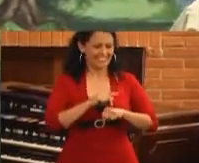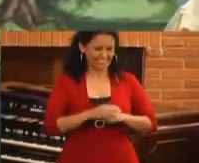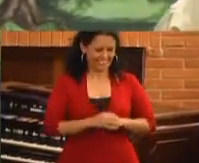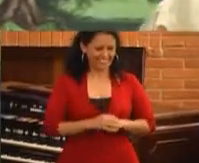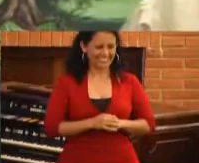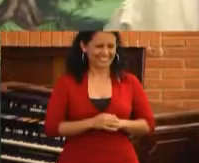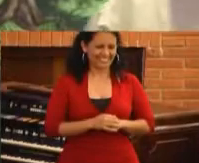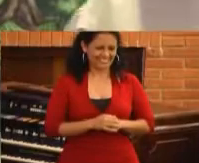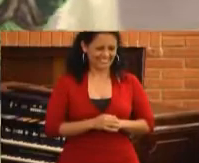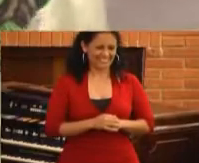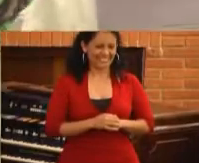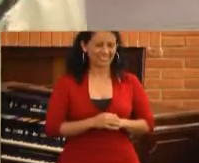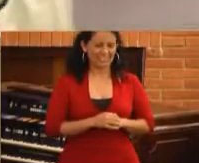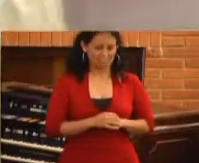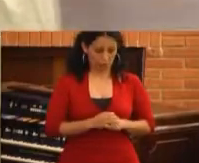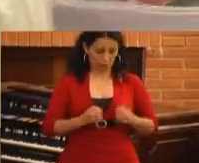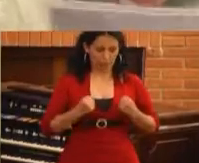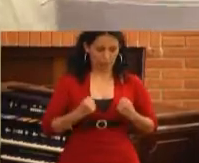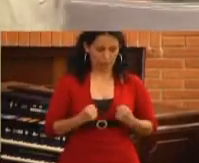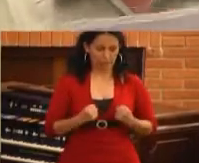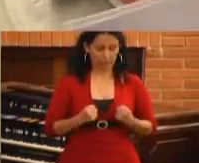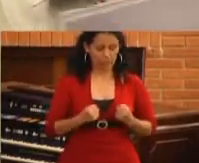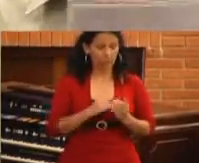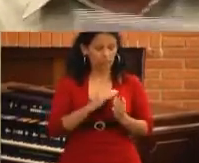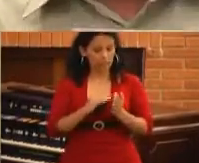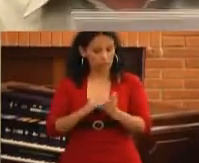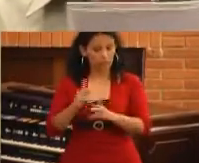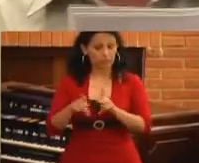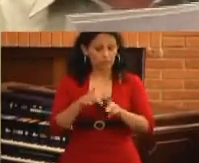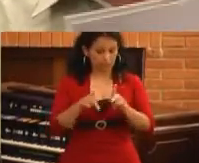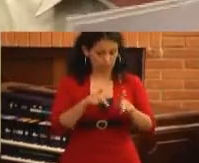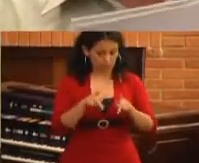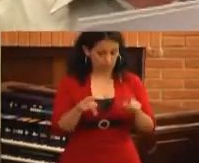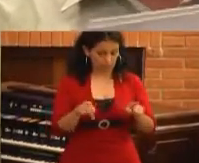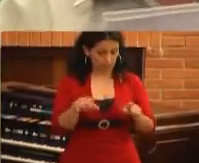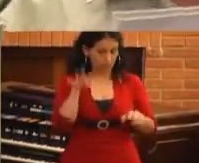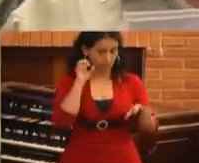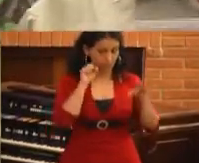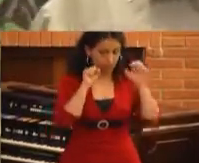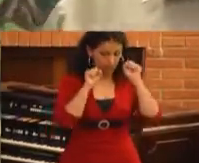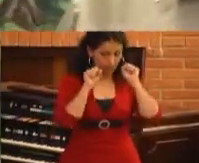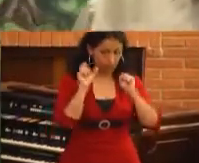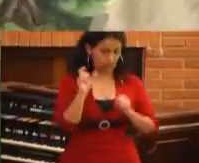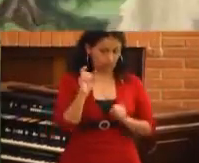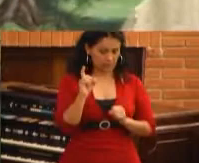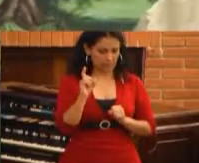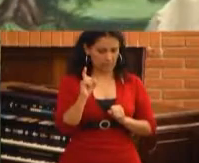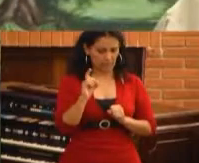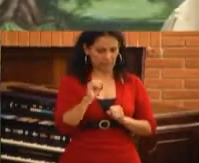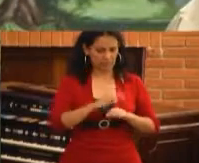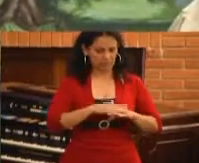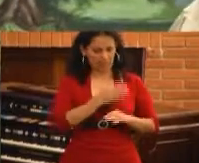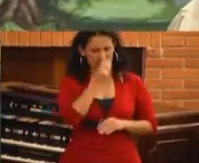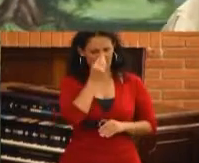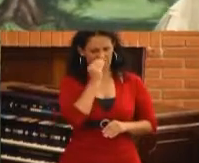E todo que ouve estas minhas palavras e não as leva em consideração,